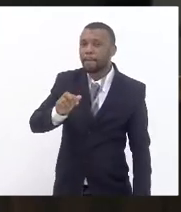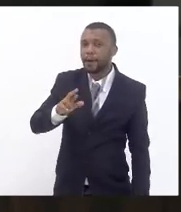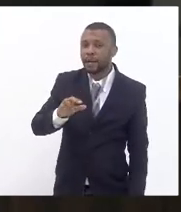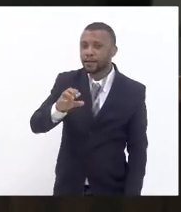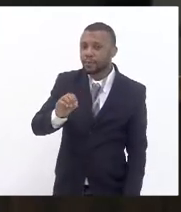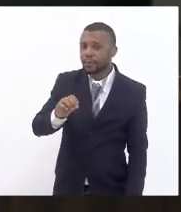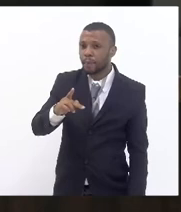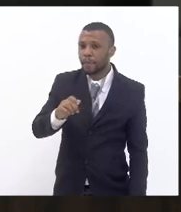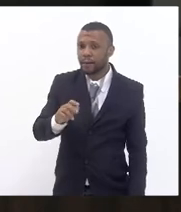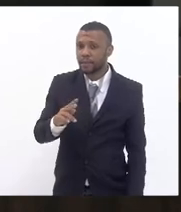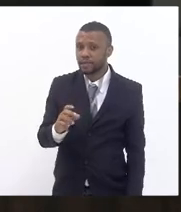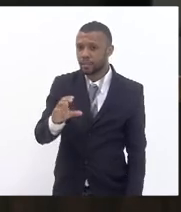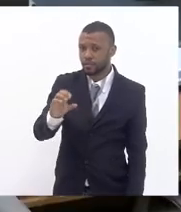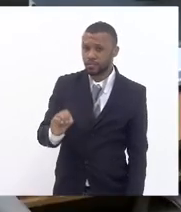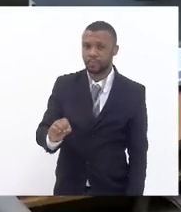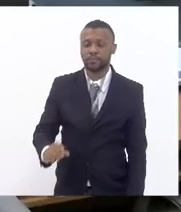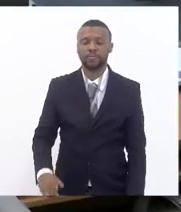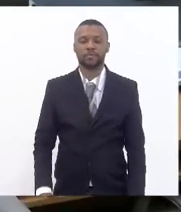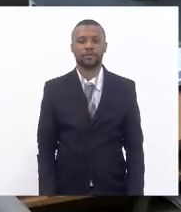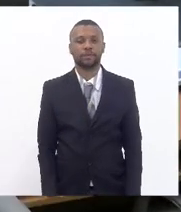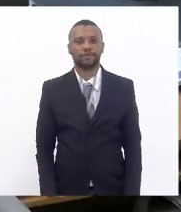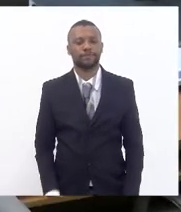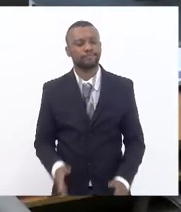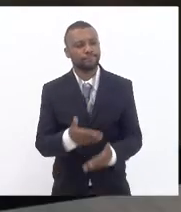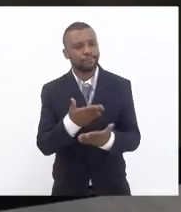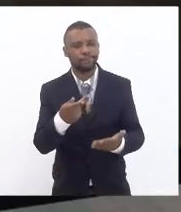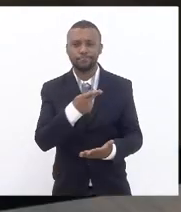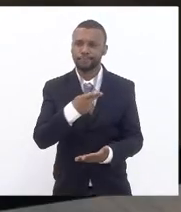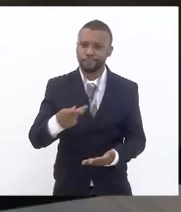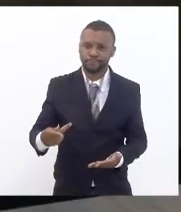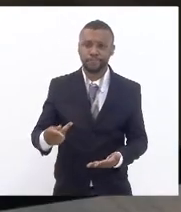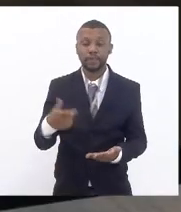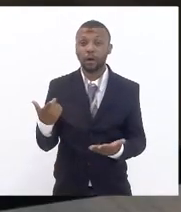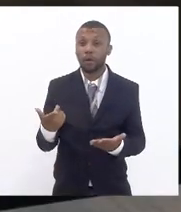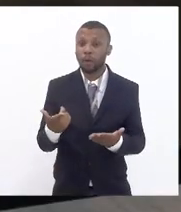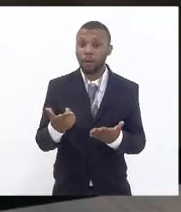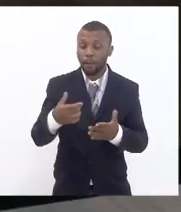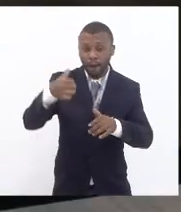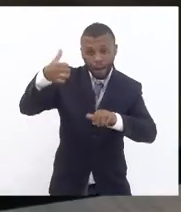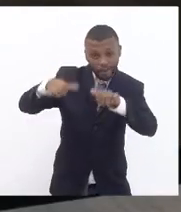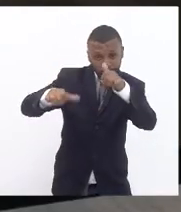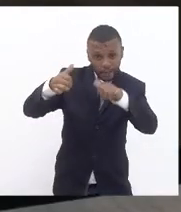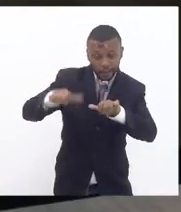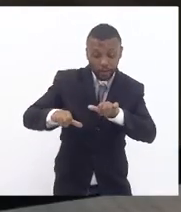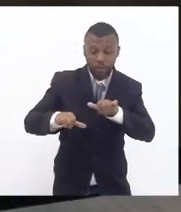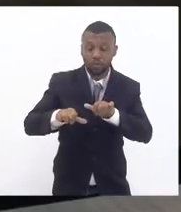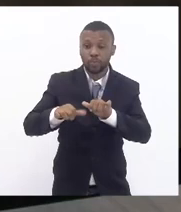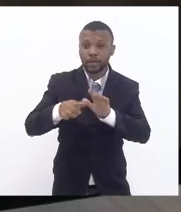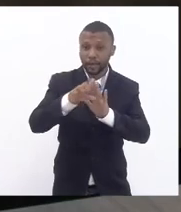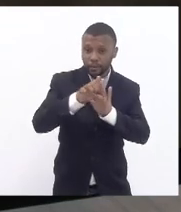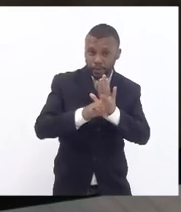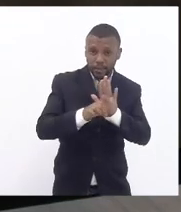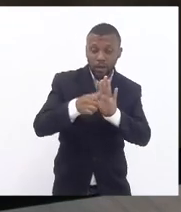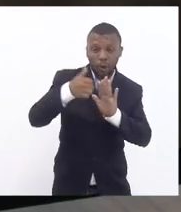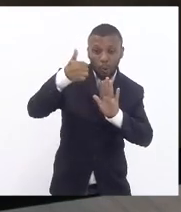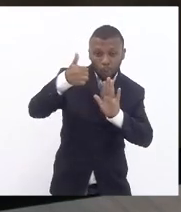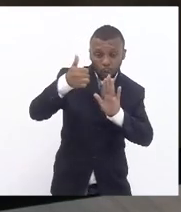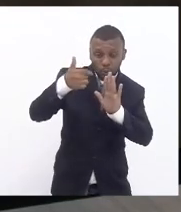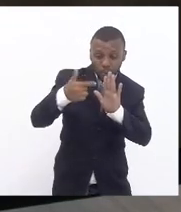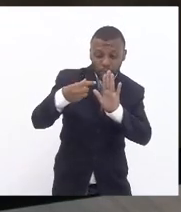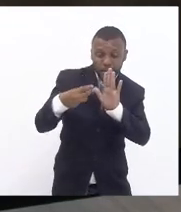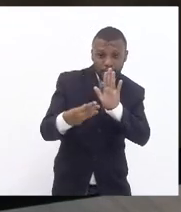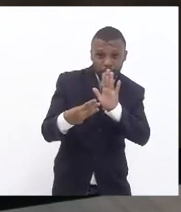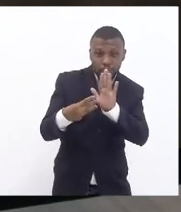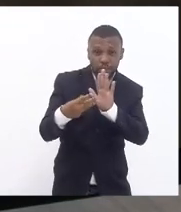Senhor presidente, o parecer. Estão prejudicadas as emendas 1 a 3 pela emenda da